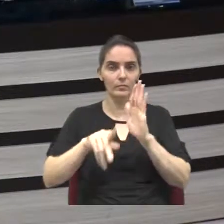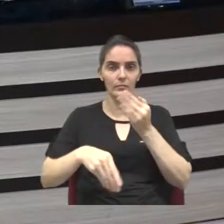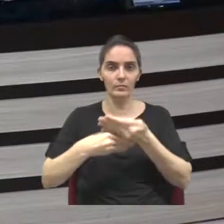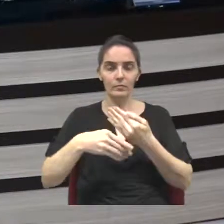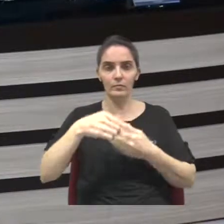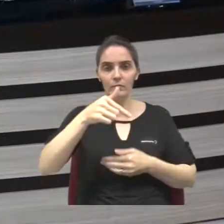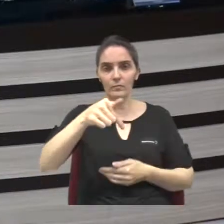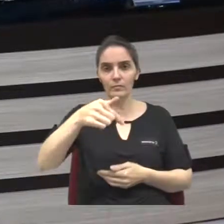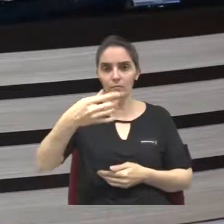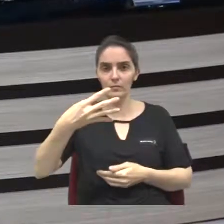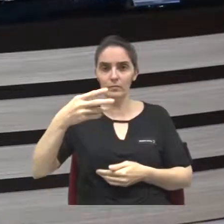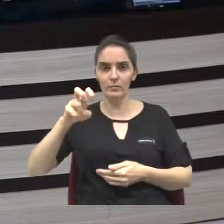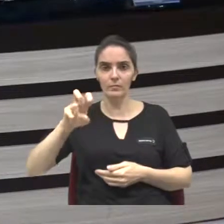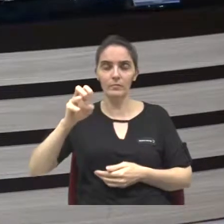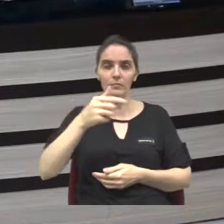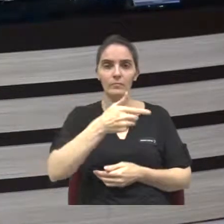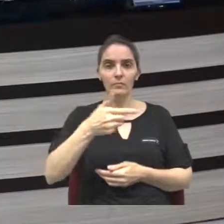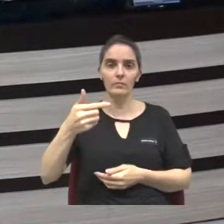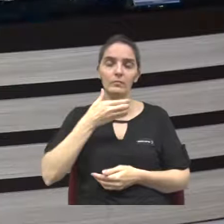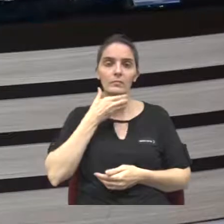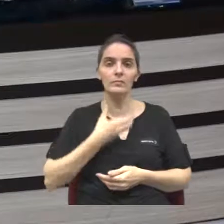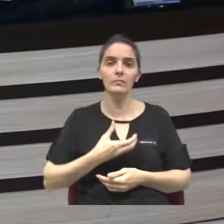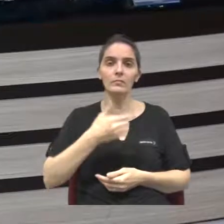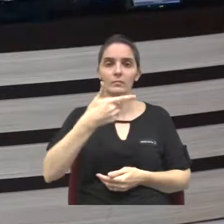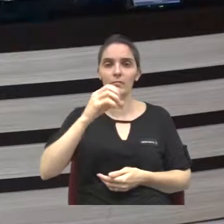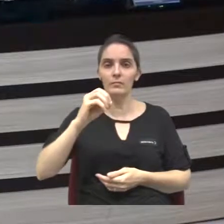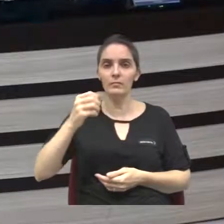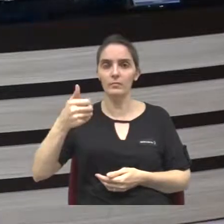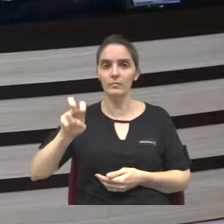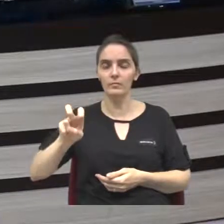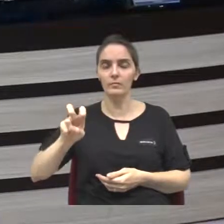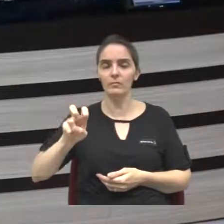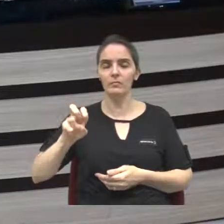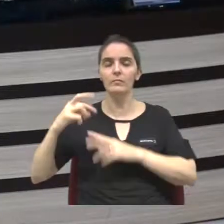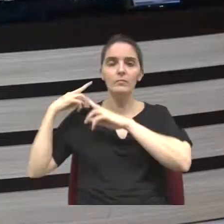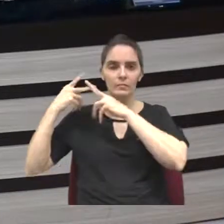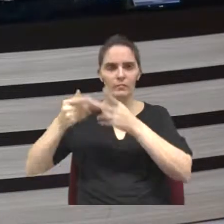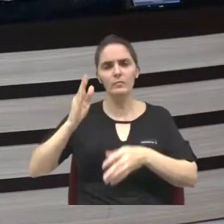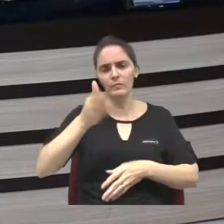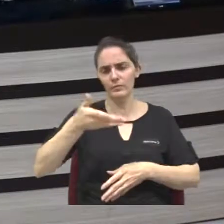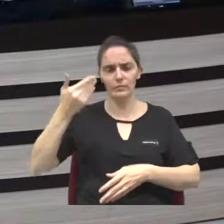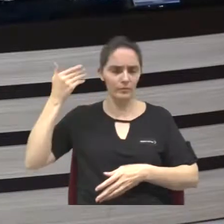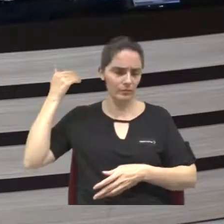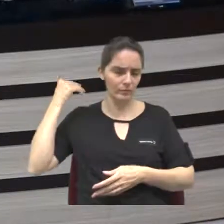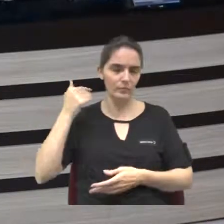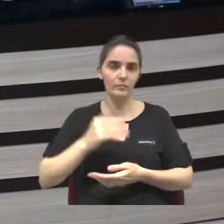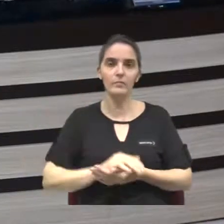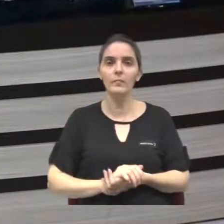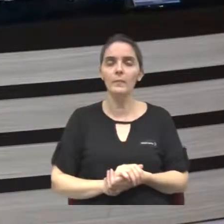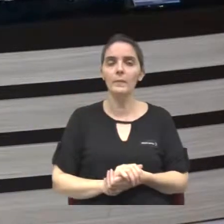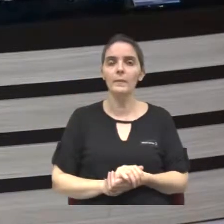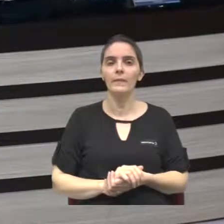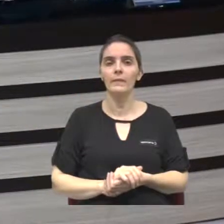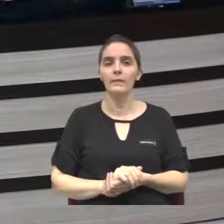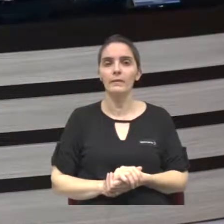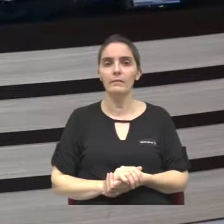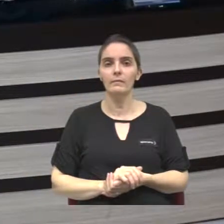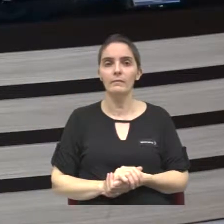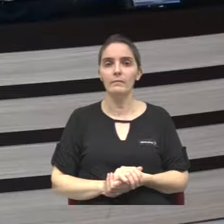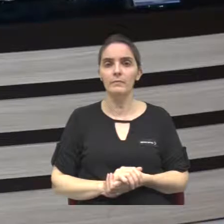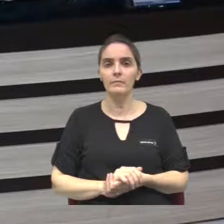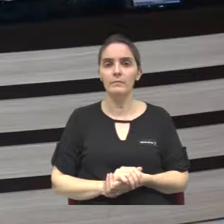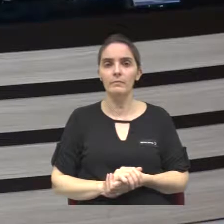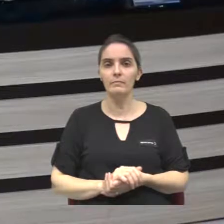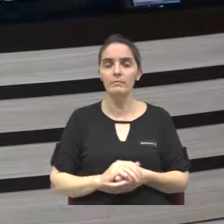de 22 de dezembro de 2015, e suas alterações e da outras providências. Para melhor análise da